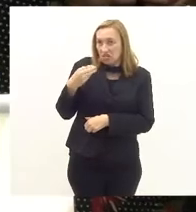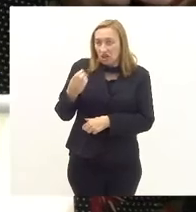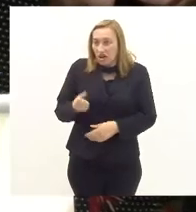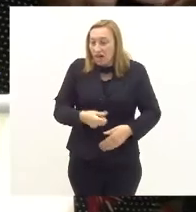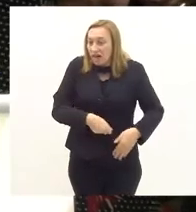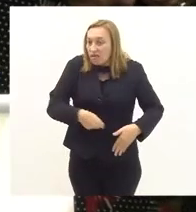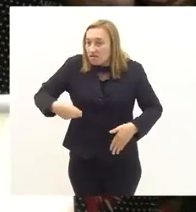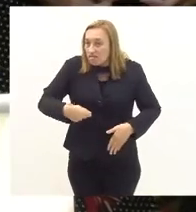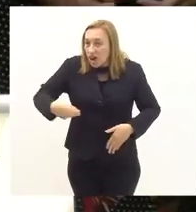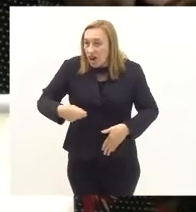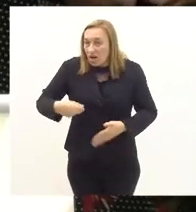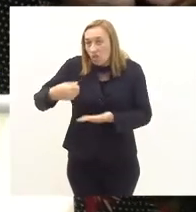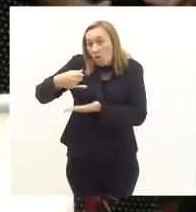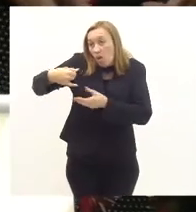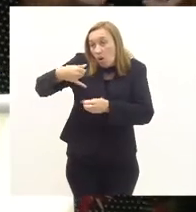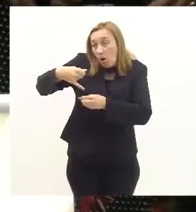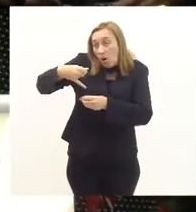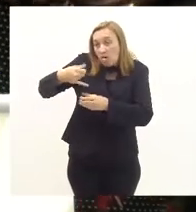tem óleo, onde tem panela.